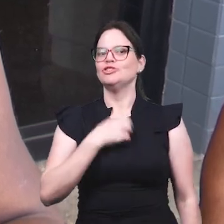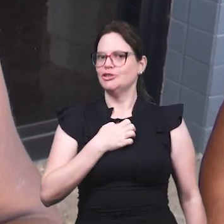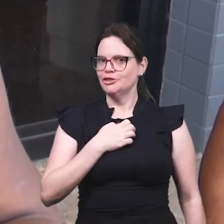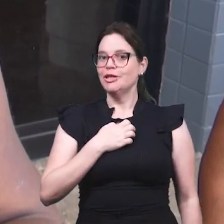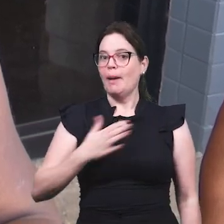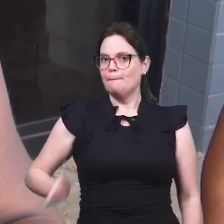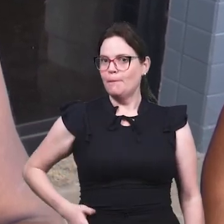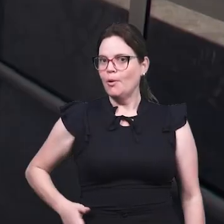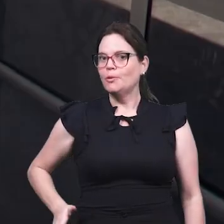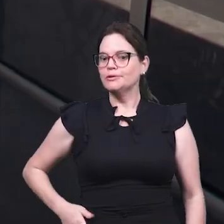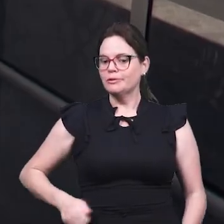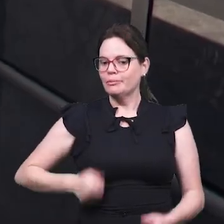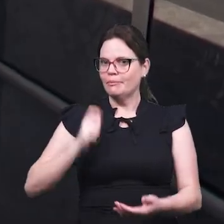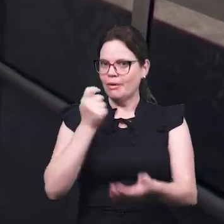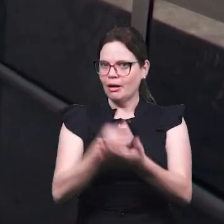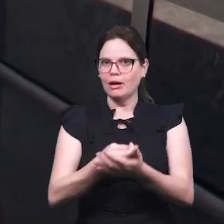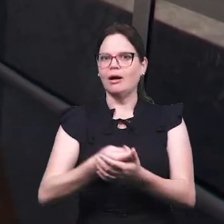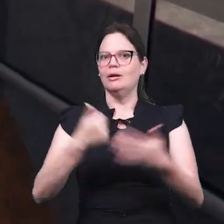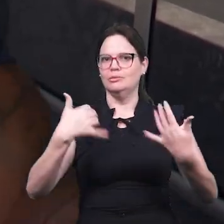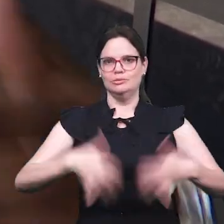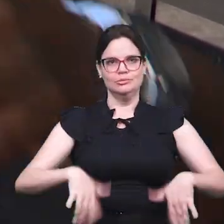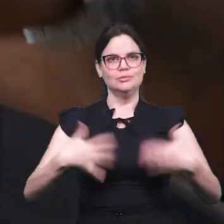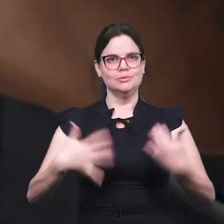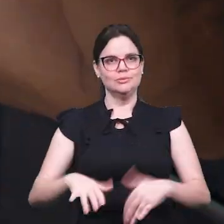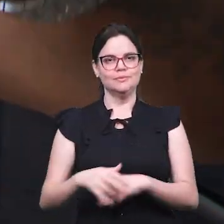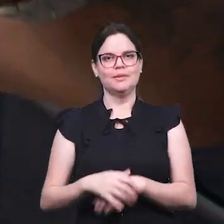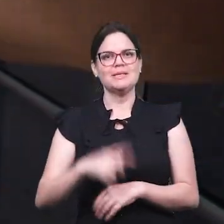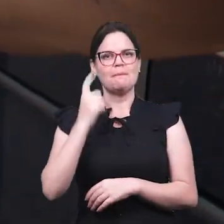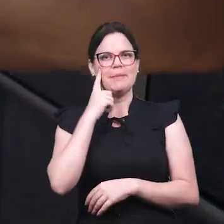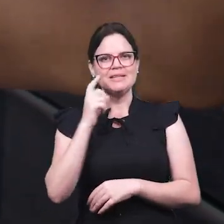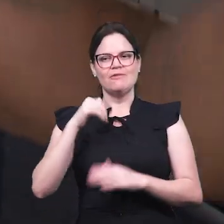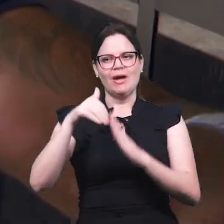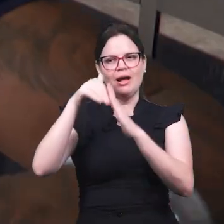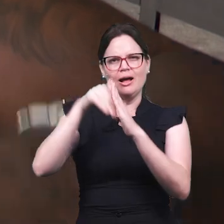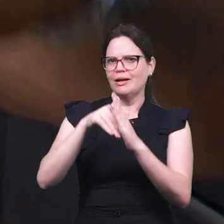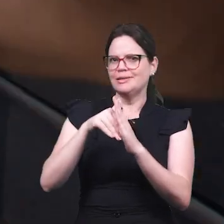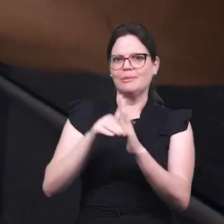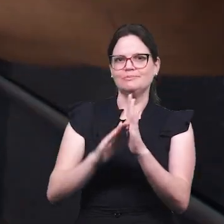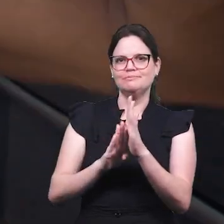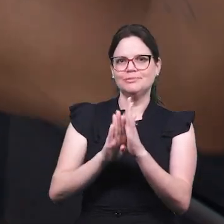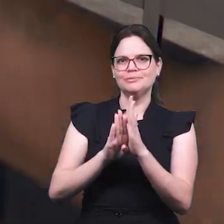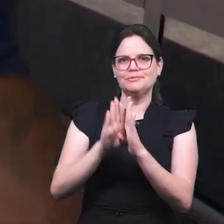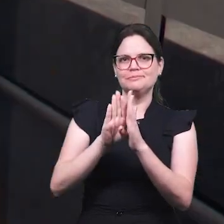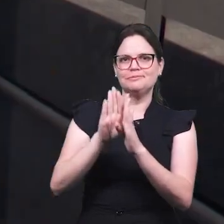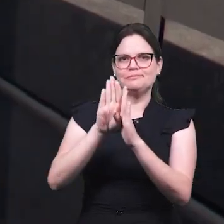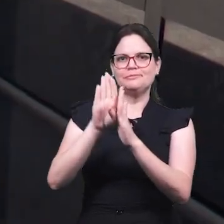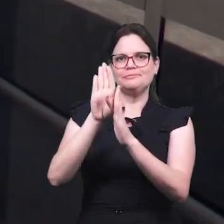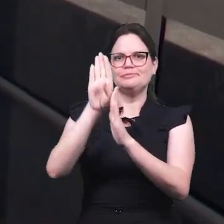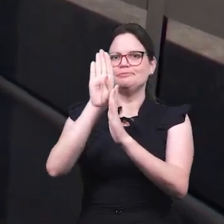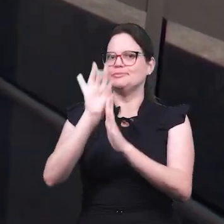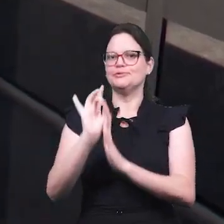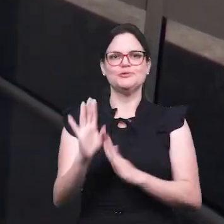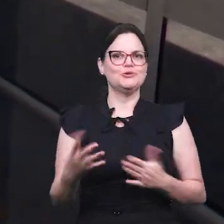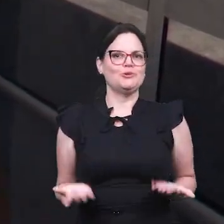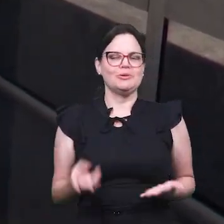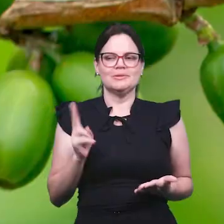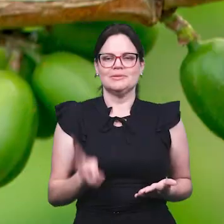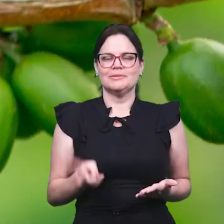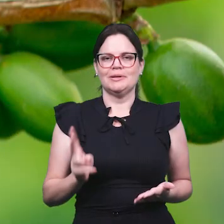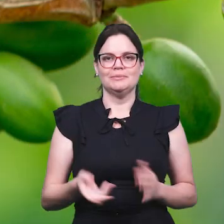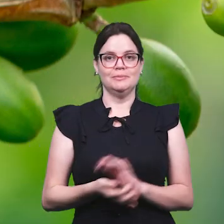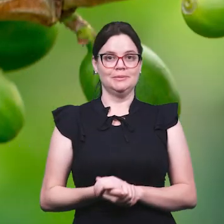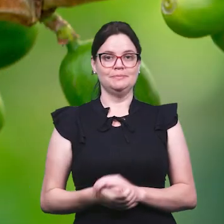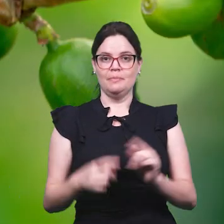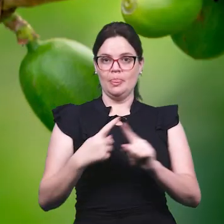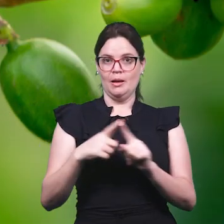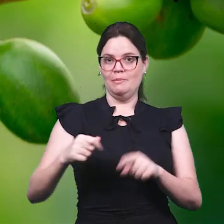bolso, literalmente, né? Muito alto, você acha que vai abaixar, só sobe, centavos, mas só subindo. Então, sempre assim. Mas